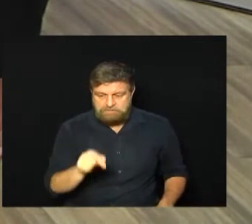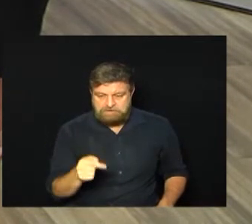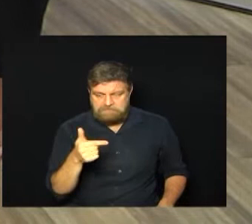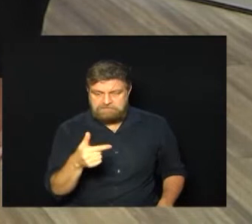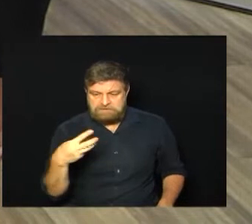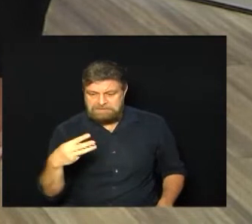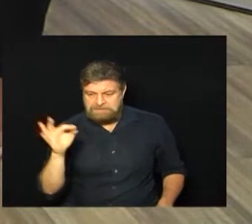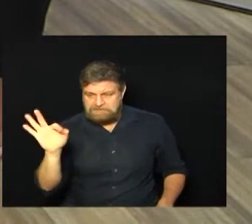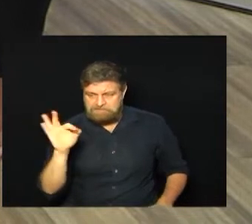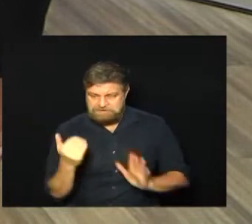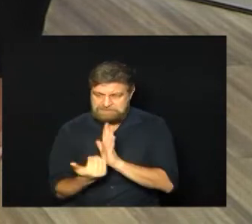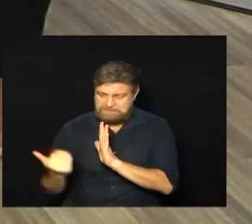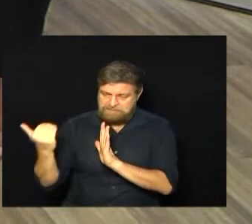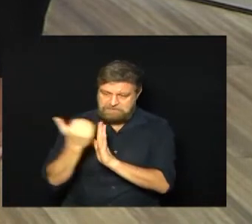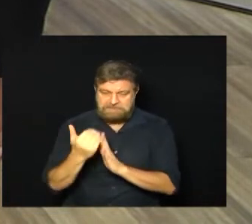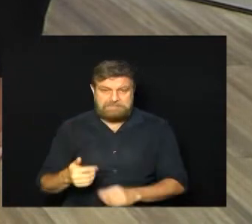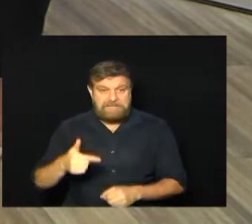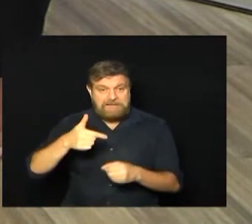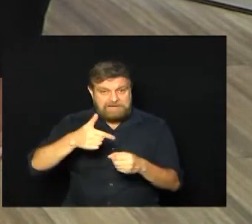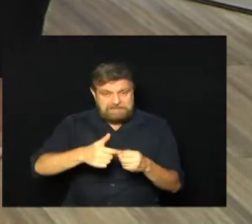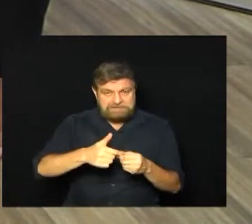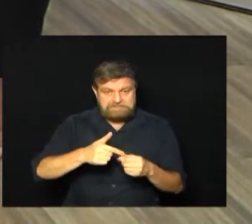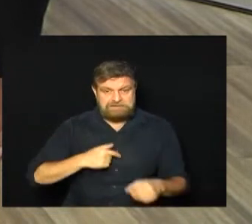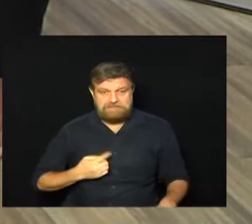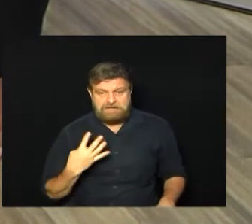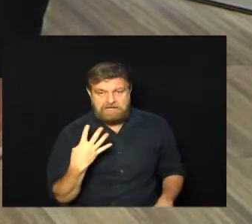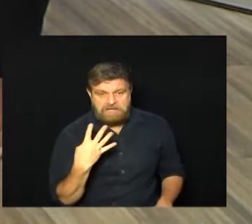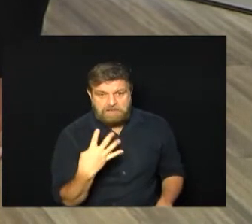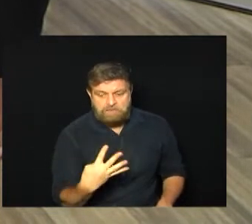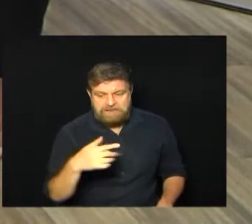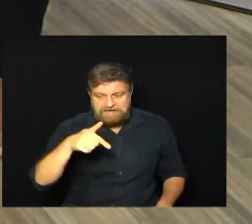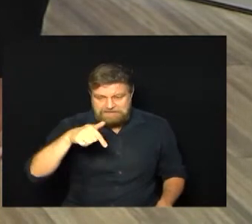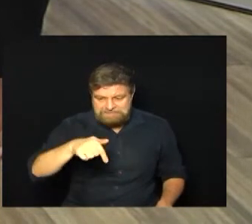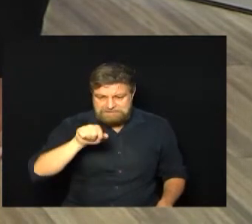62,23% mais caro, a gasolina subiu